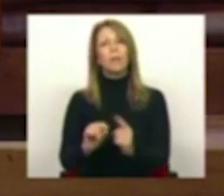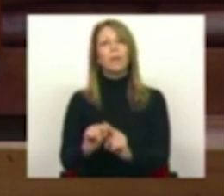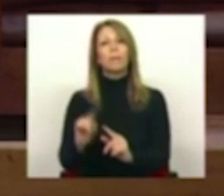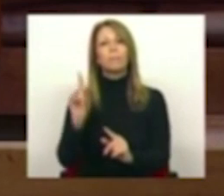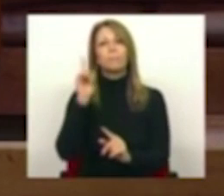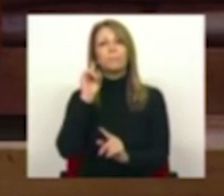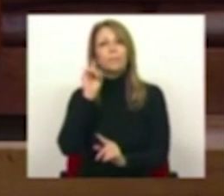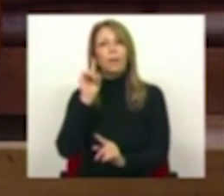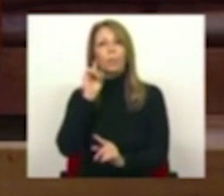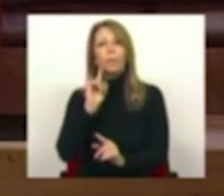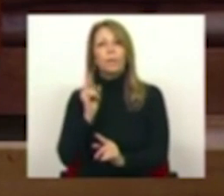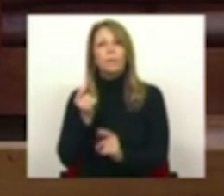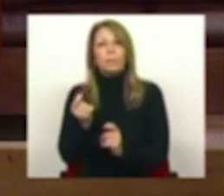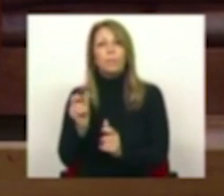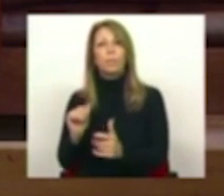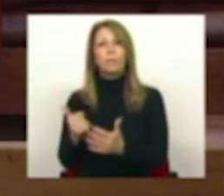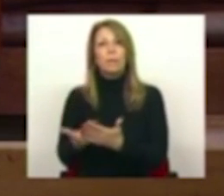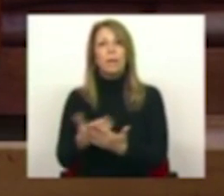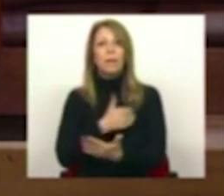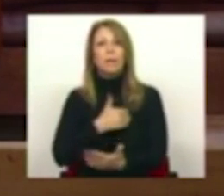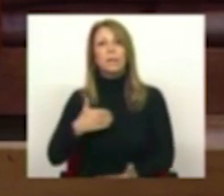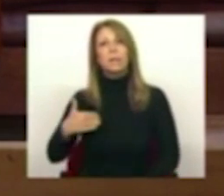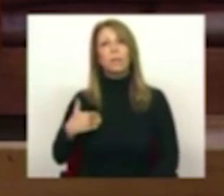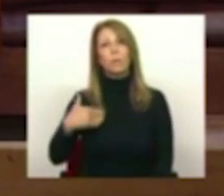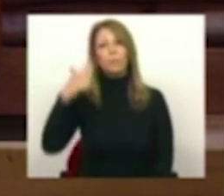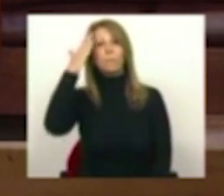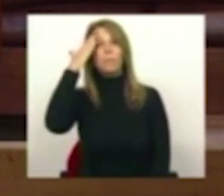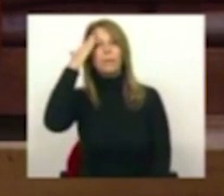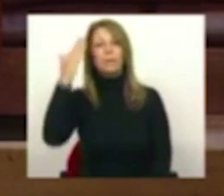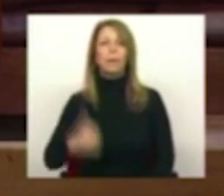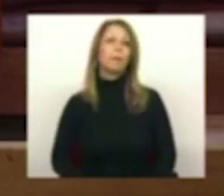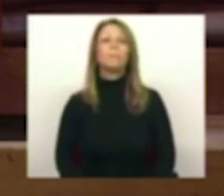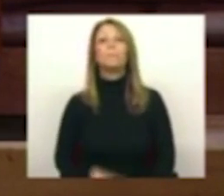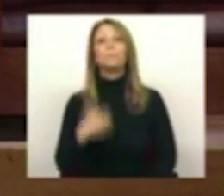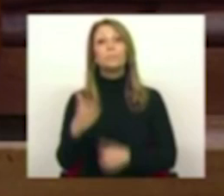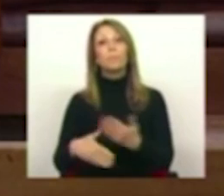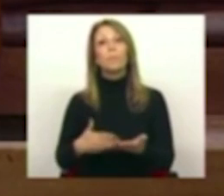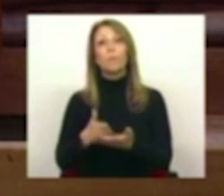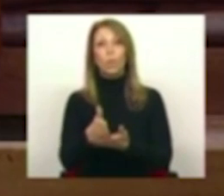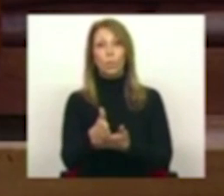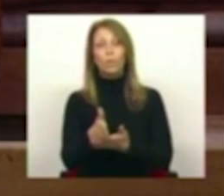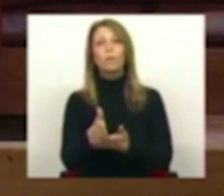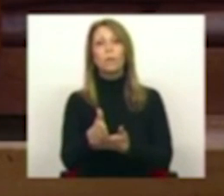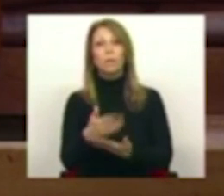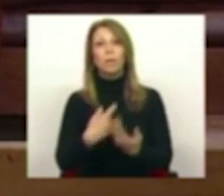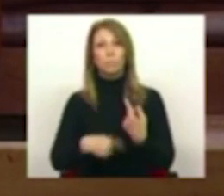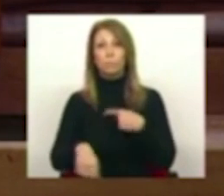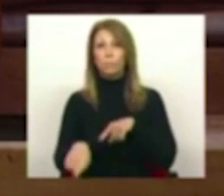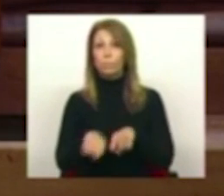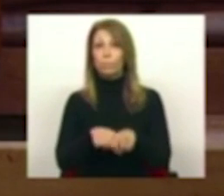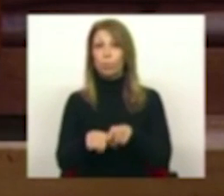secundarização da saúde mental. Continuidade de uma